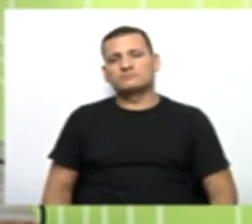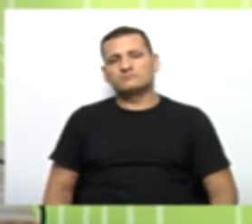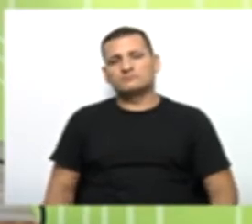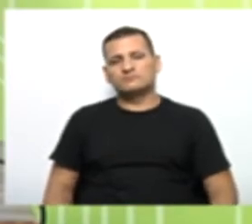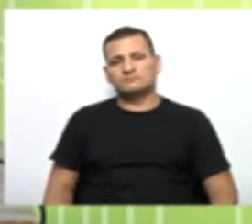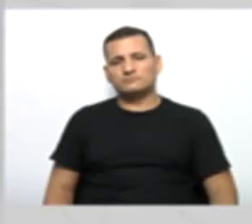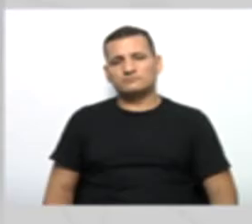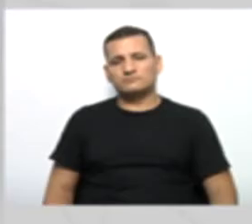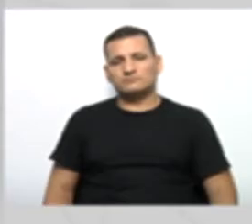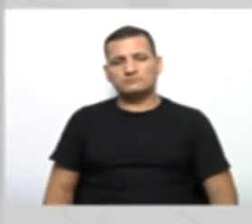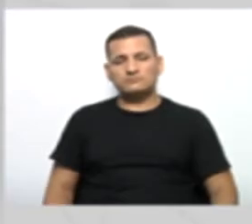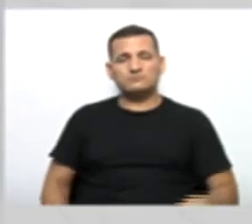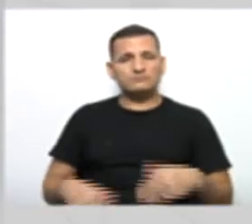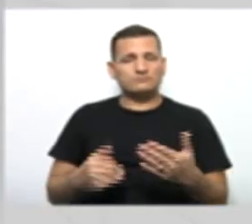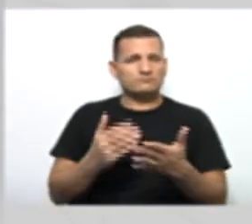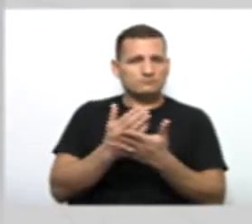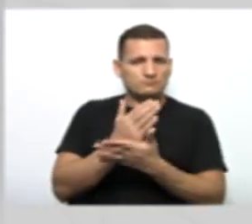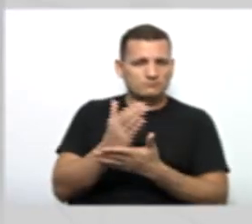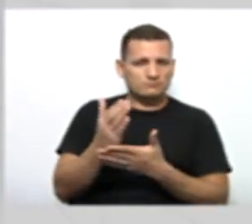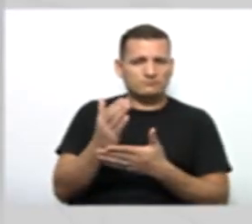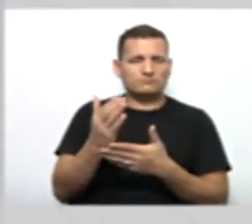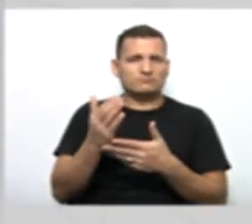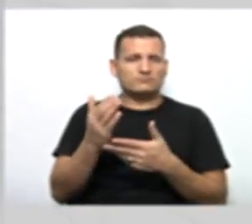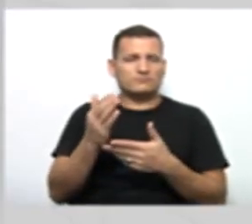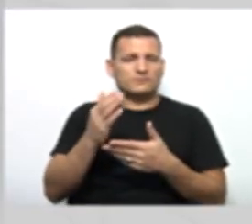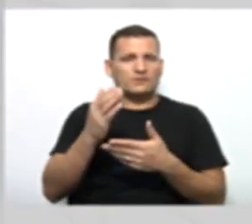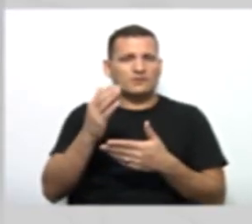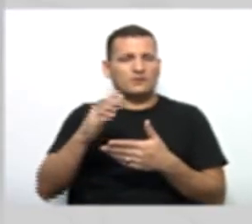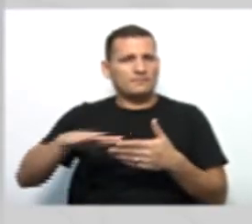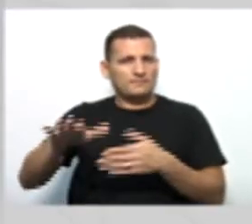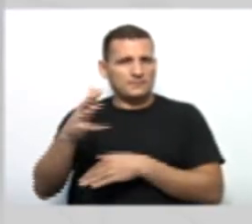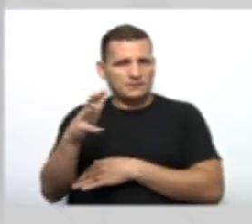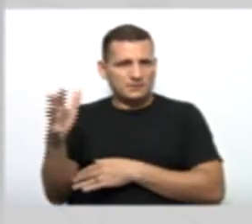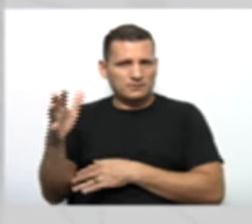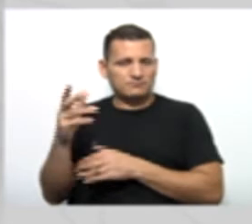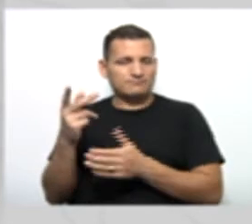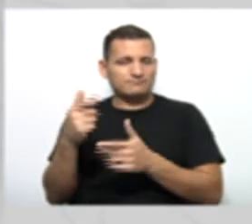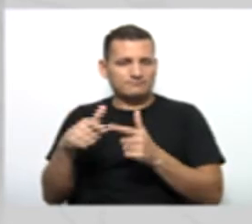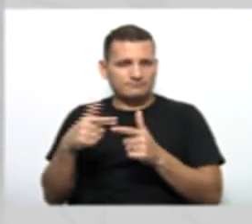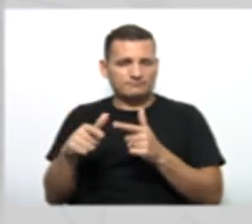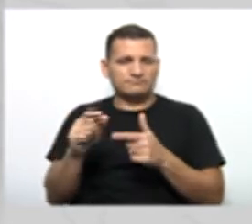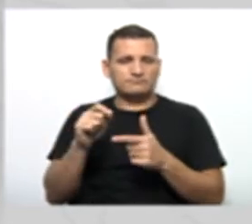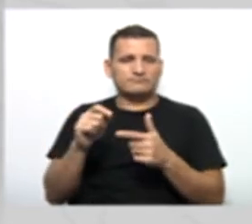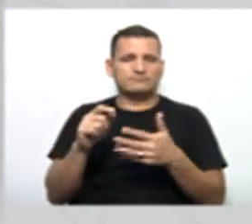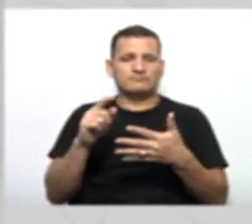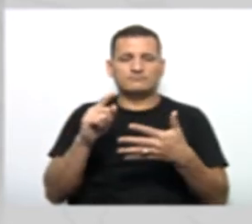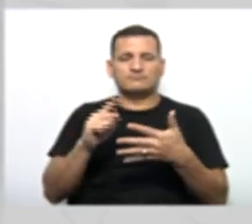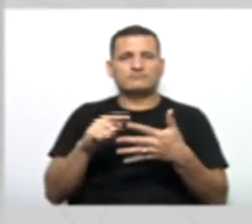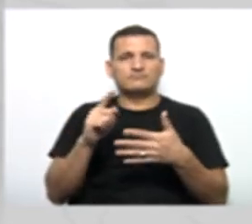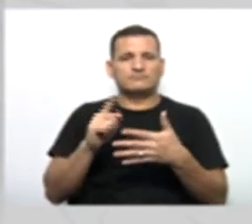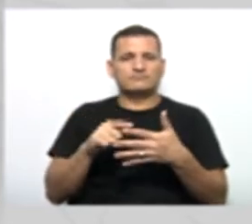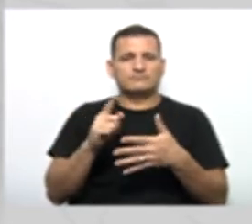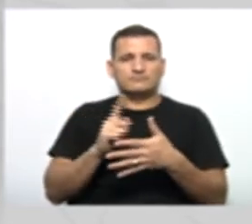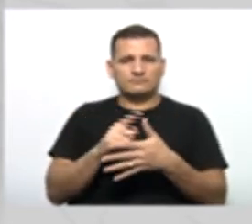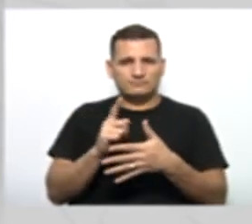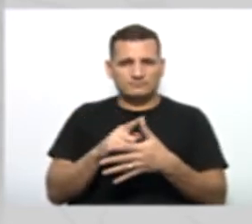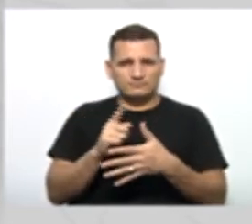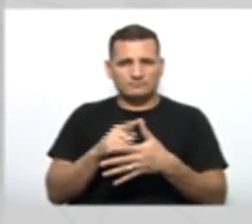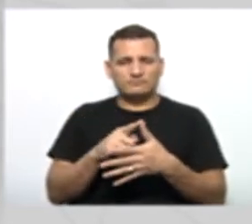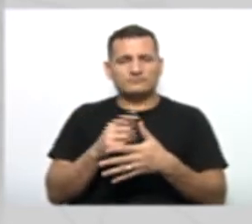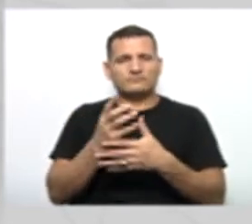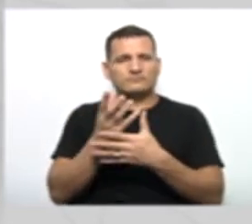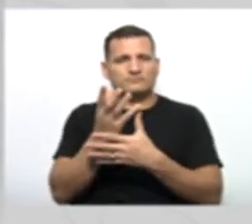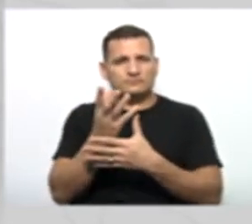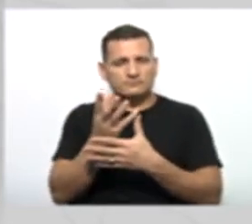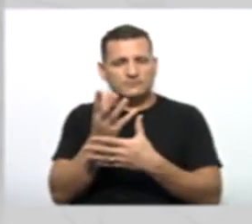Então, algumas das questões ambientais. Nós temos a extinção das espécies, da biodiversidade. É muito importante